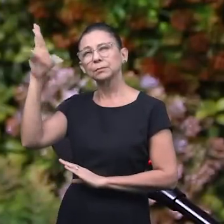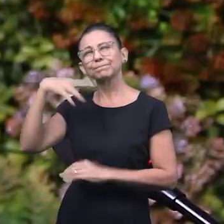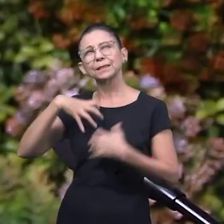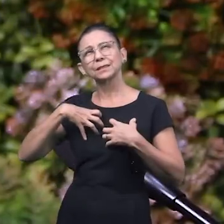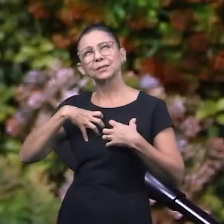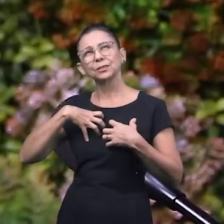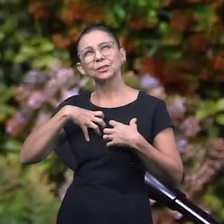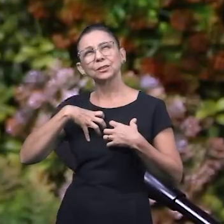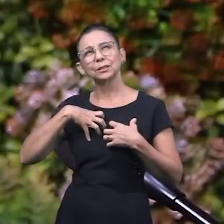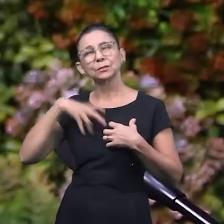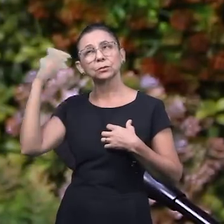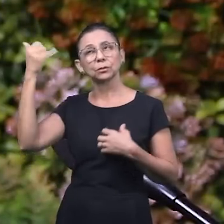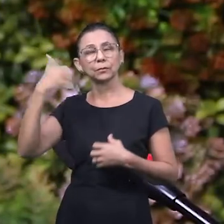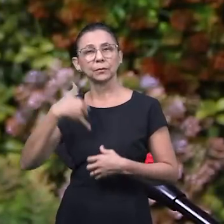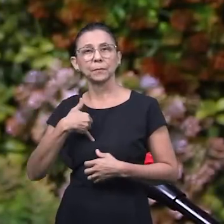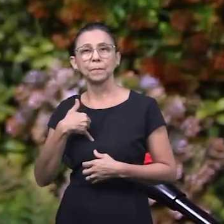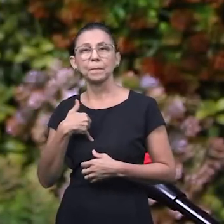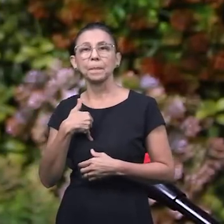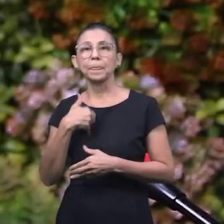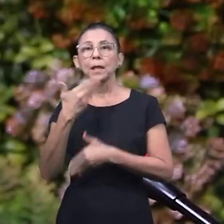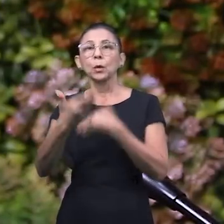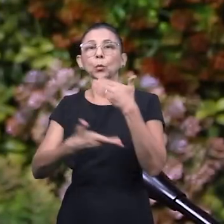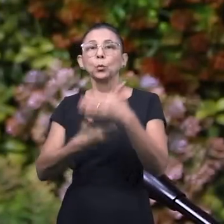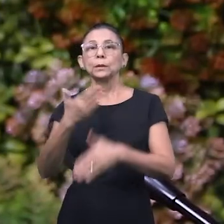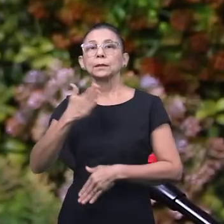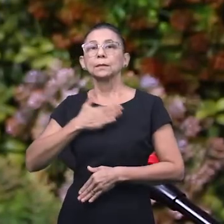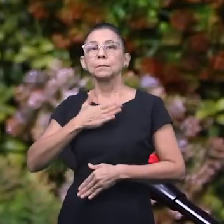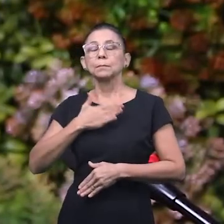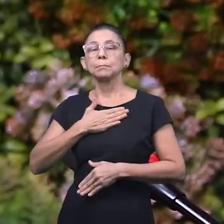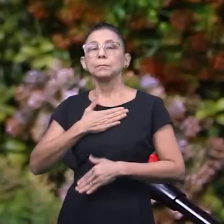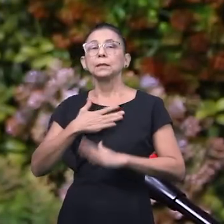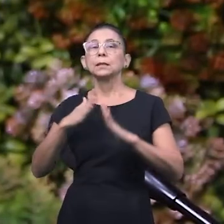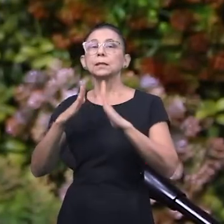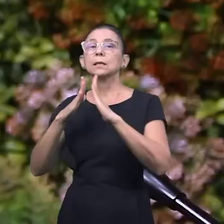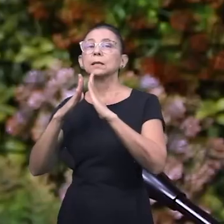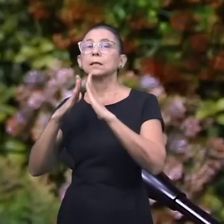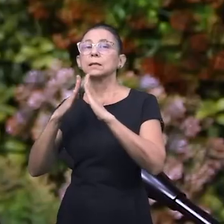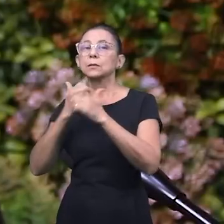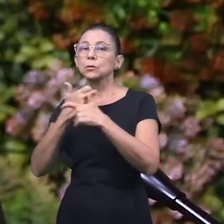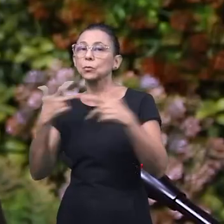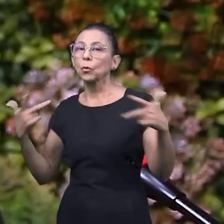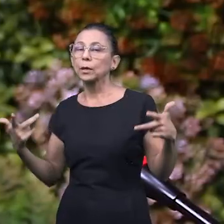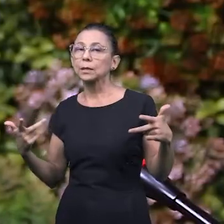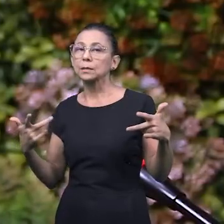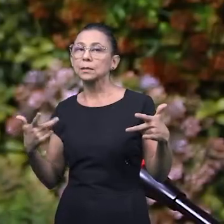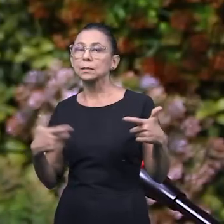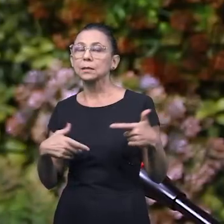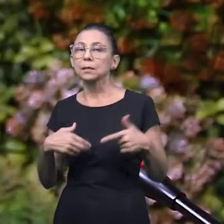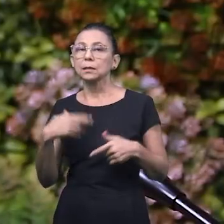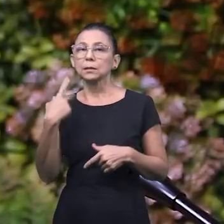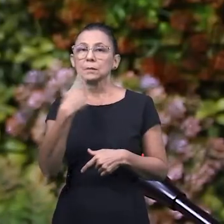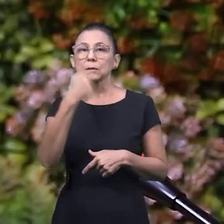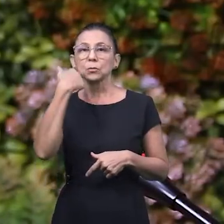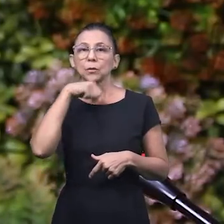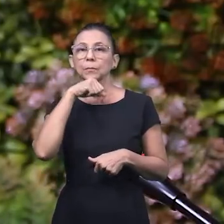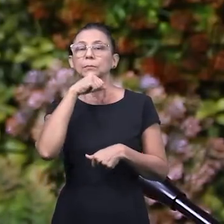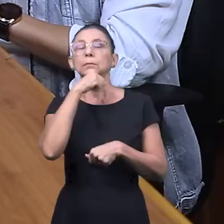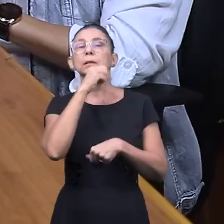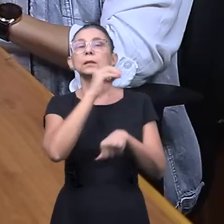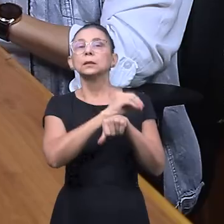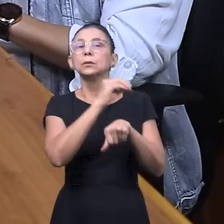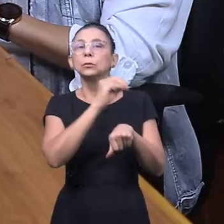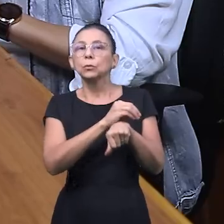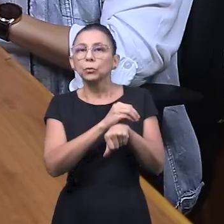senti que o Senhor falou comigo desse jeito assim, cuida das minhas coisas. Da sua mãe eu vou cuidar. E ali eu falei assim